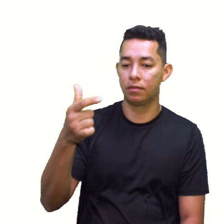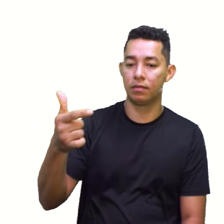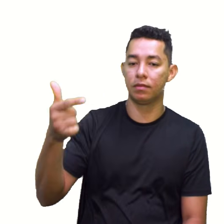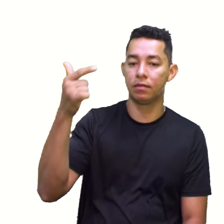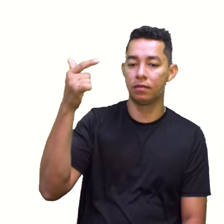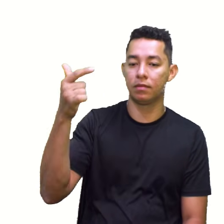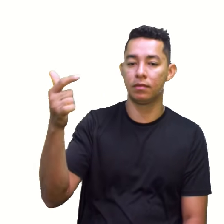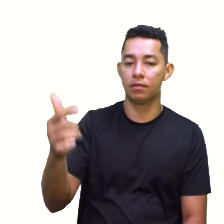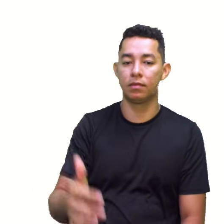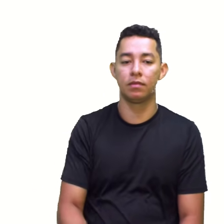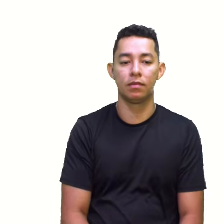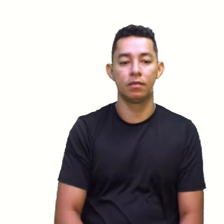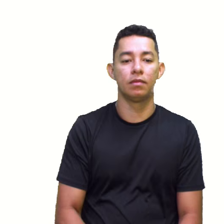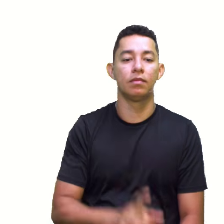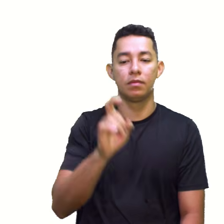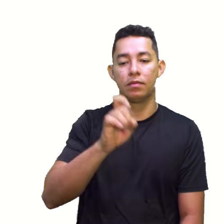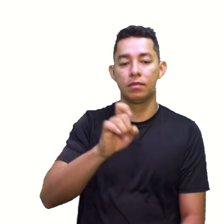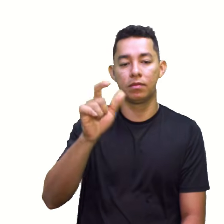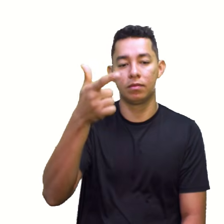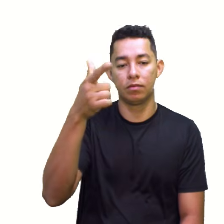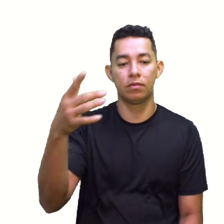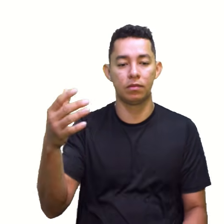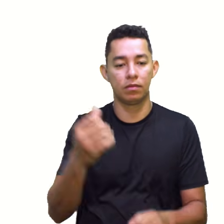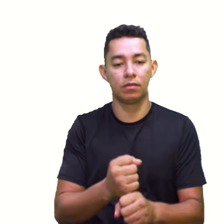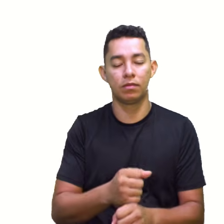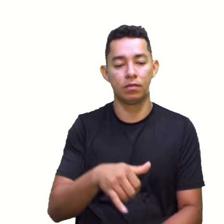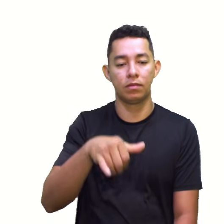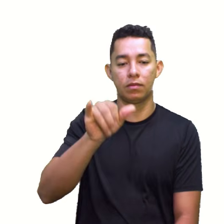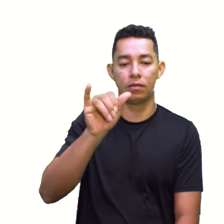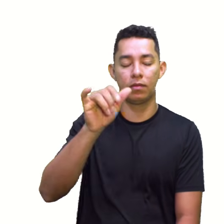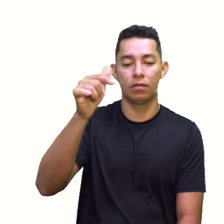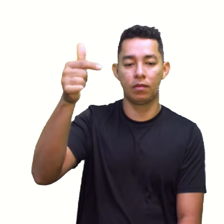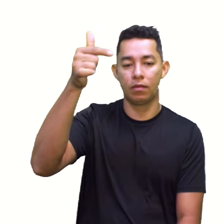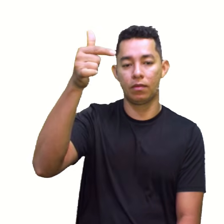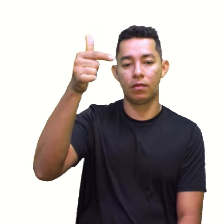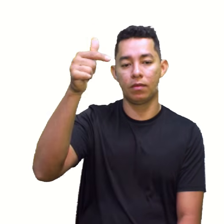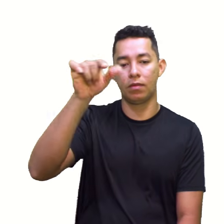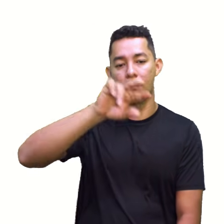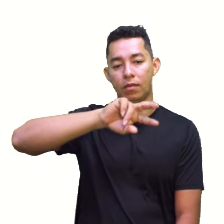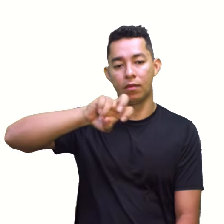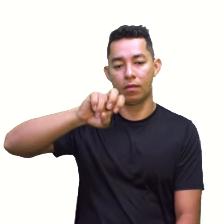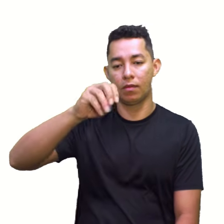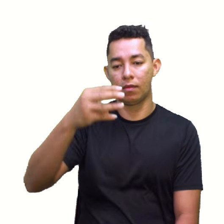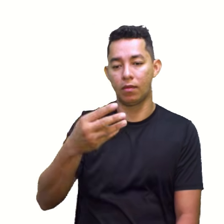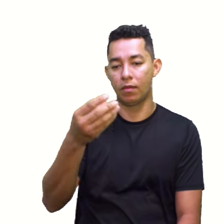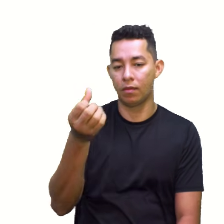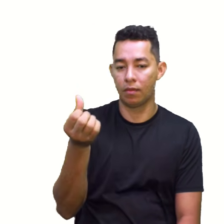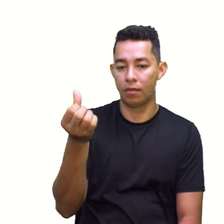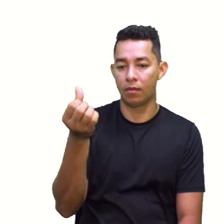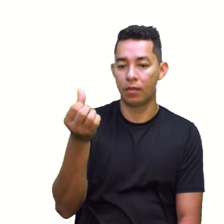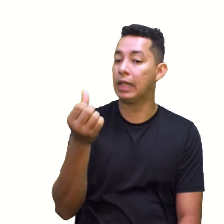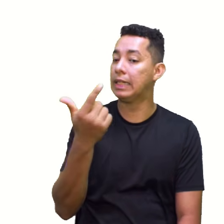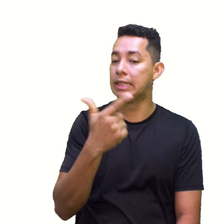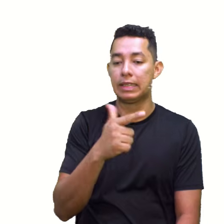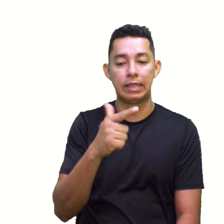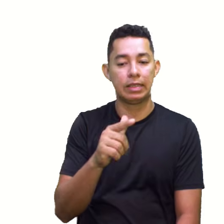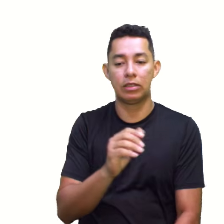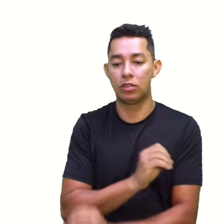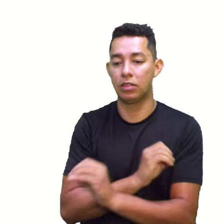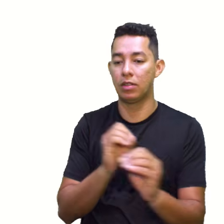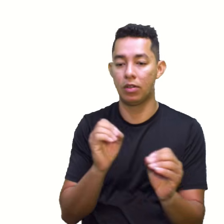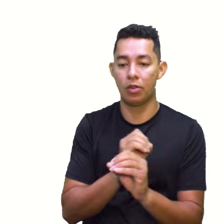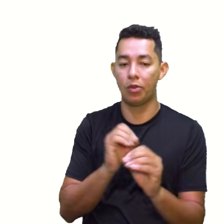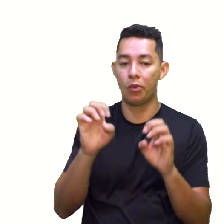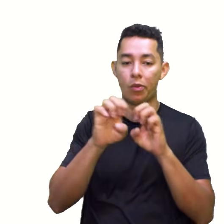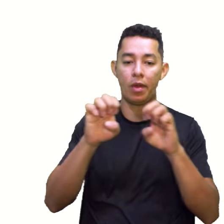quadrado. X ao quadrado mais y ao quadrado igual a 36. Não tem nenhuma equação